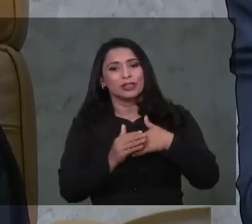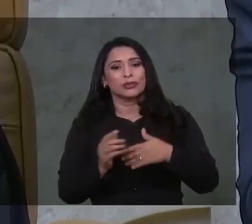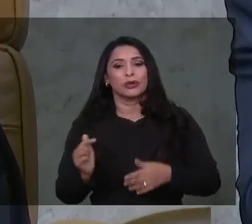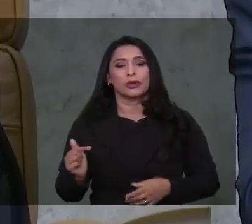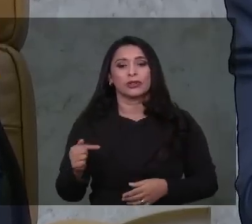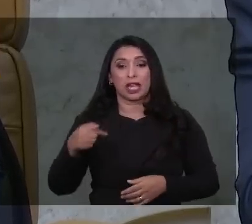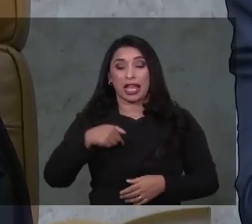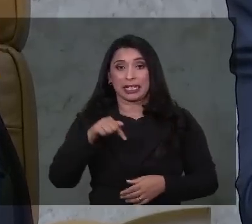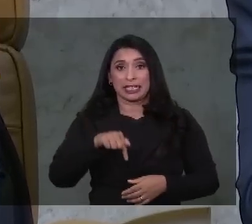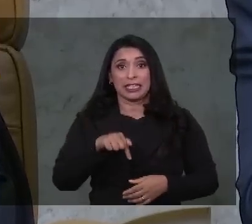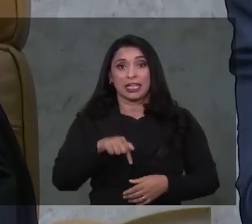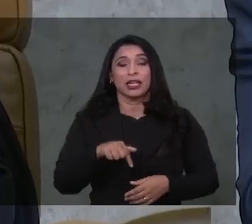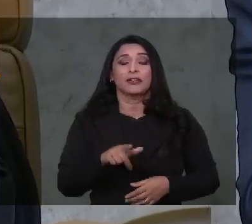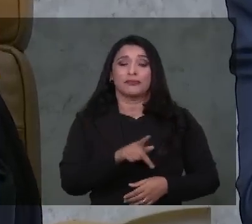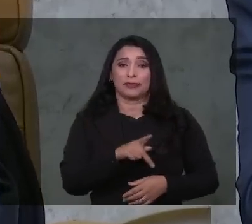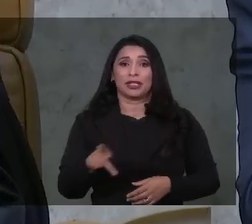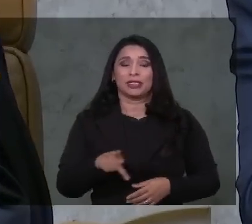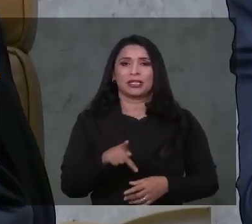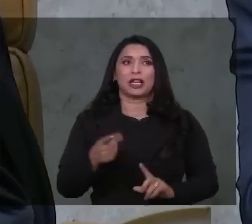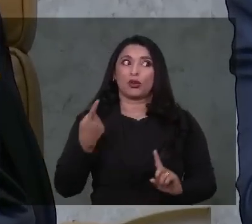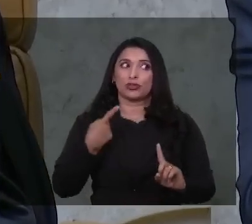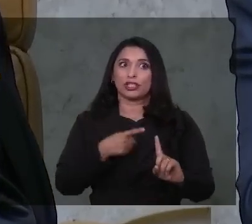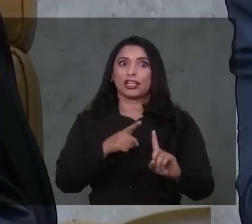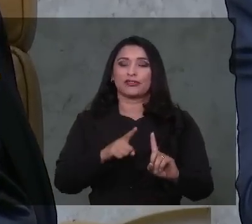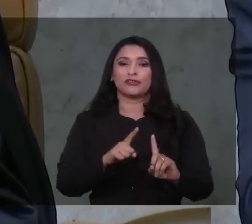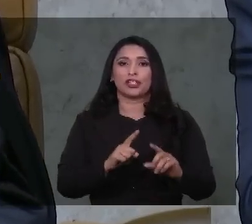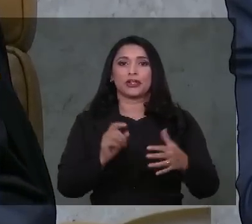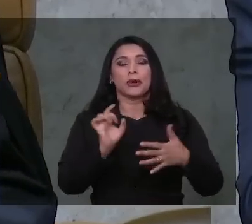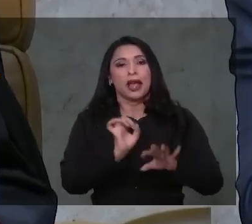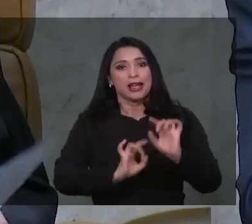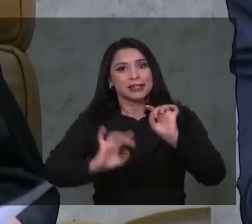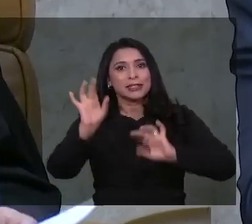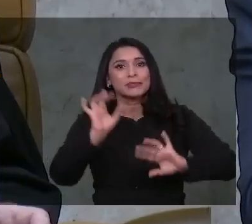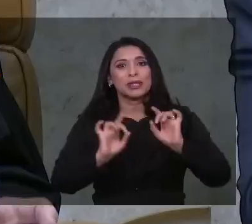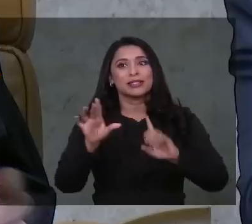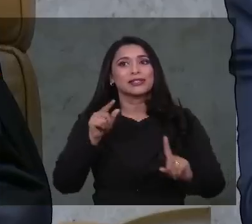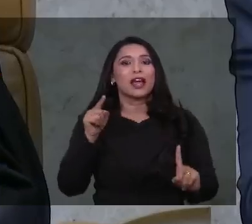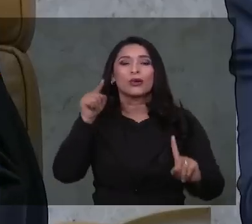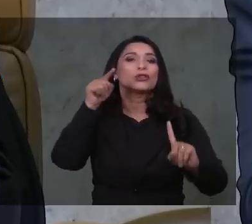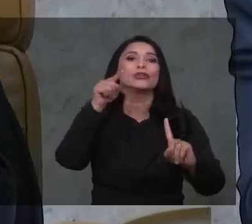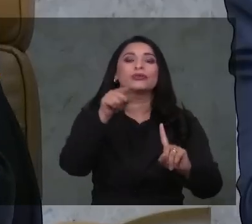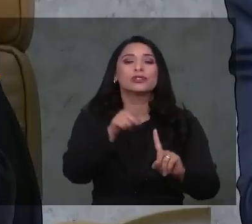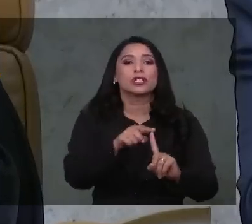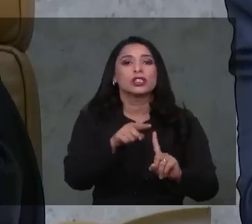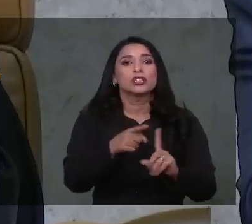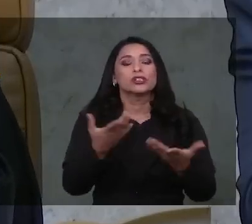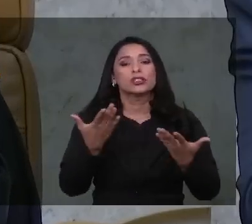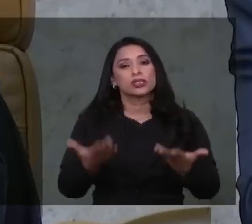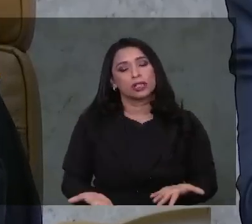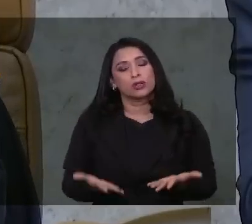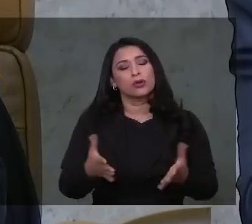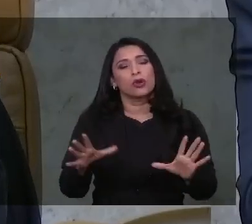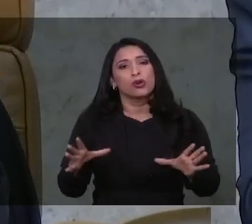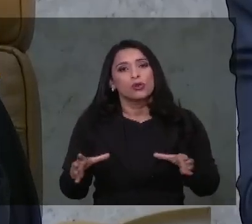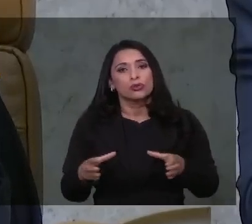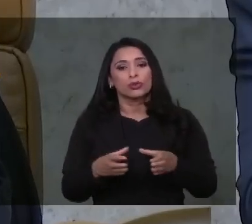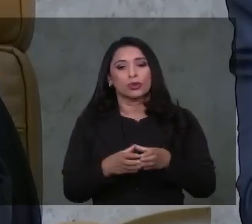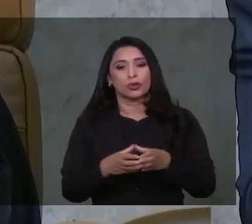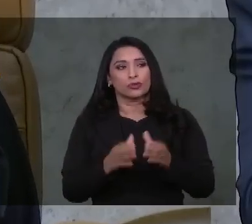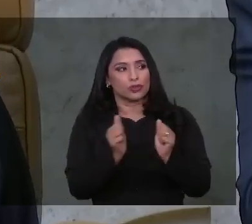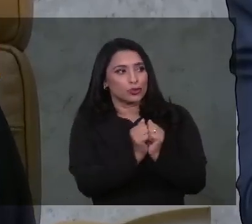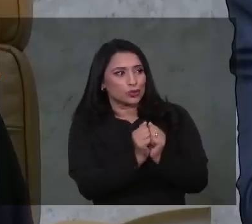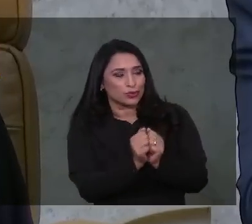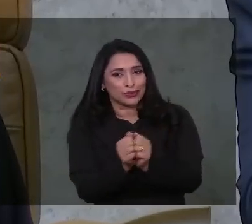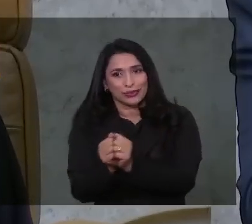um desafio, um privilégio e um destino que cumprimos em conjunto. É muito bom tê-los ao meu